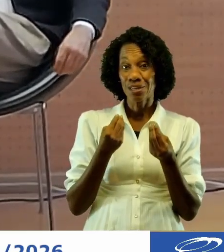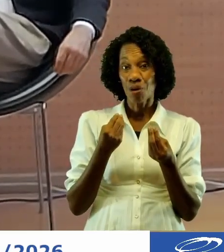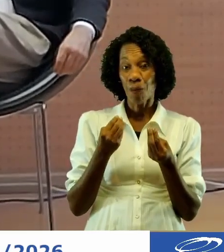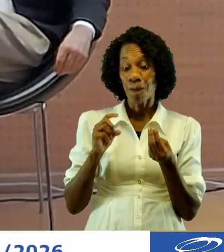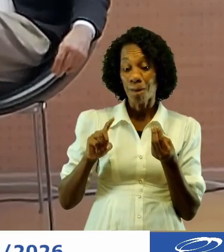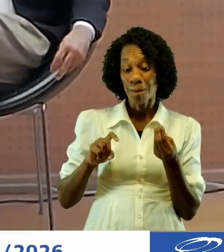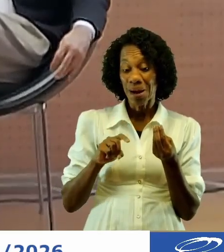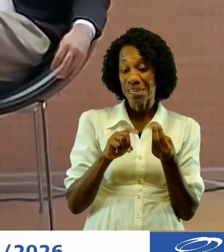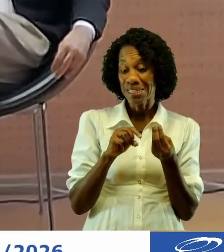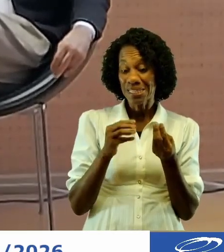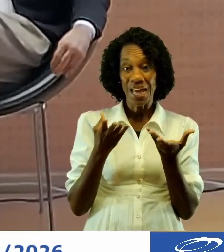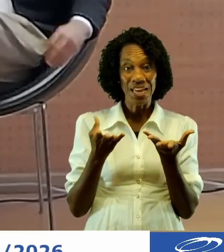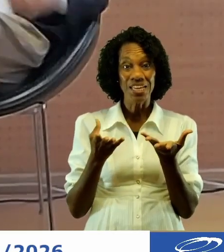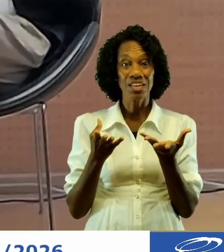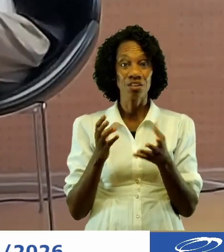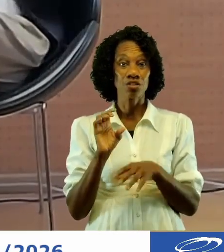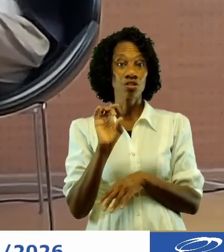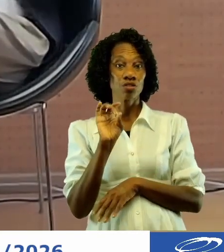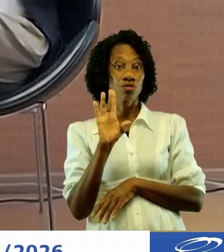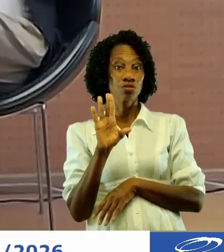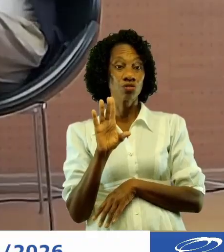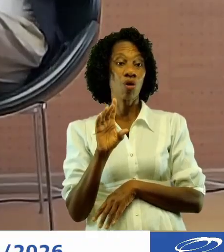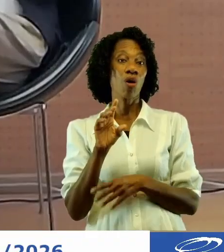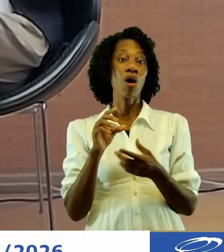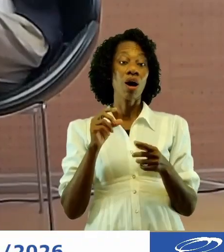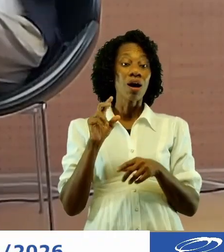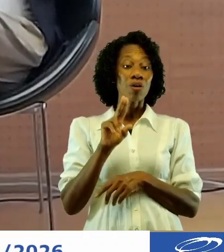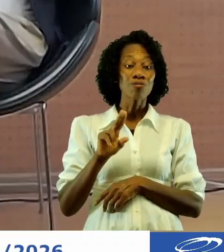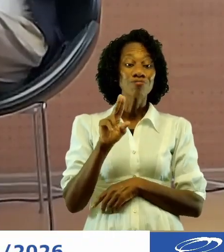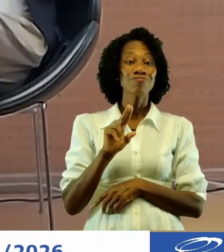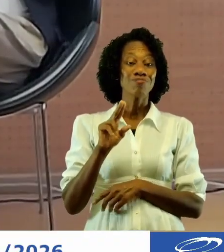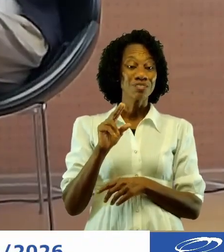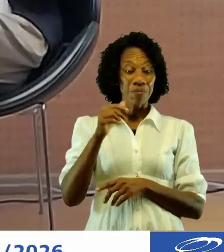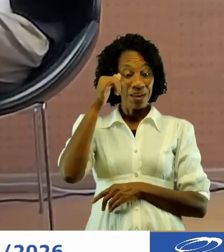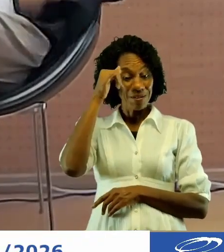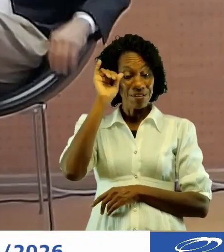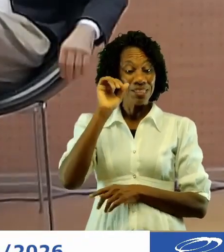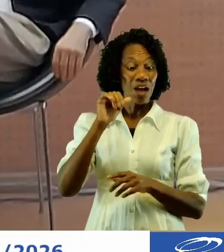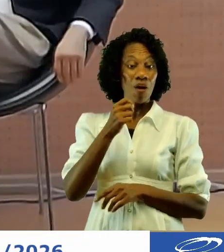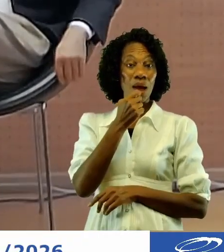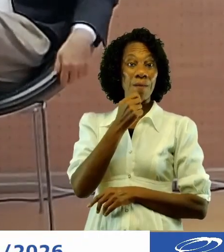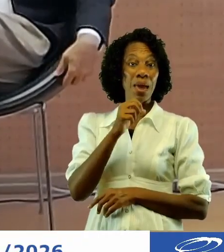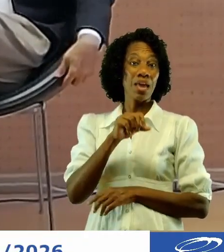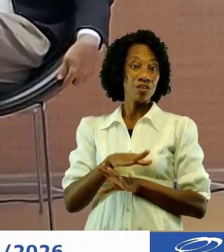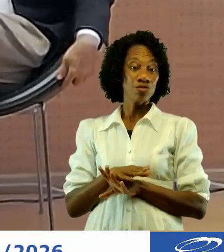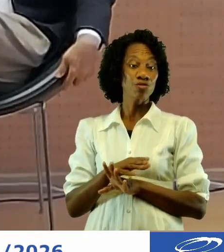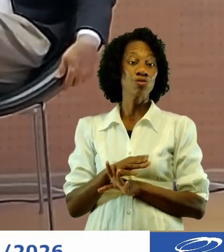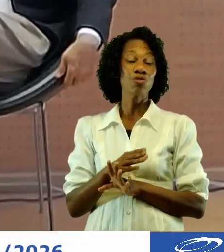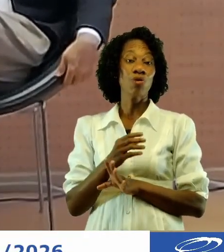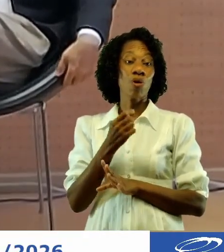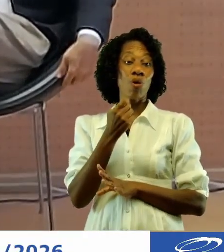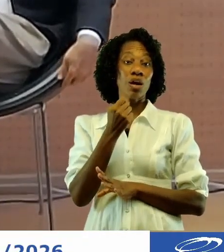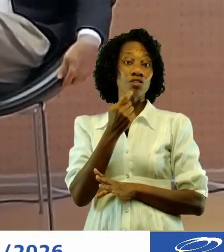são sensíveis somente à polivexina e às vezes a glicol, não é isso? Então, que eles têm usado